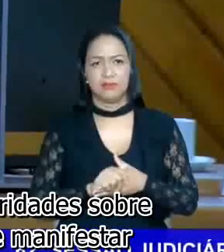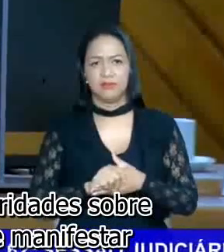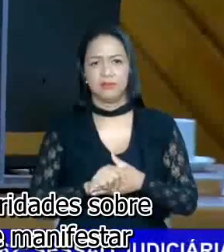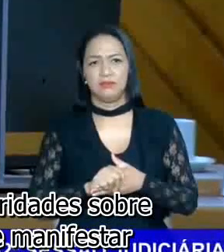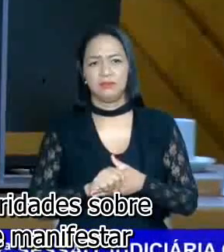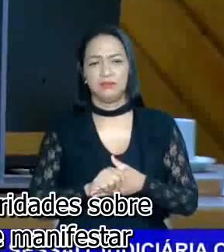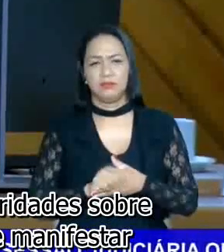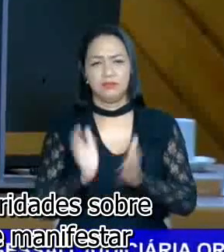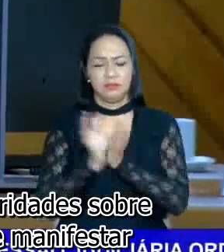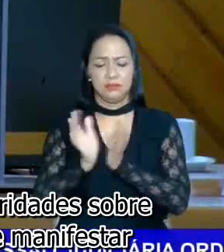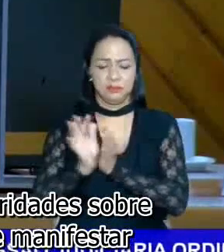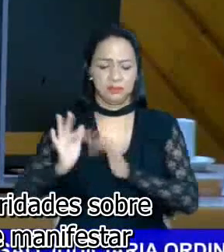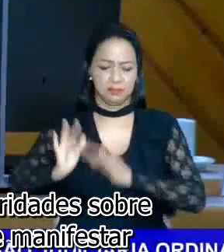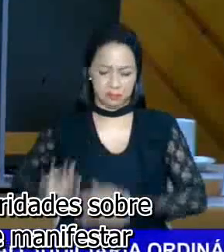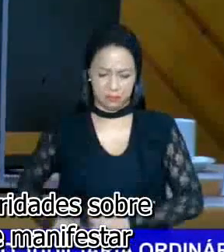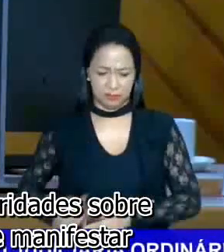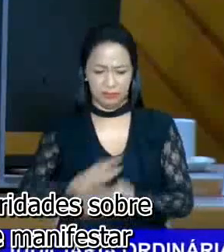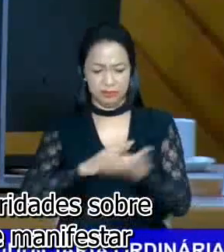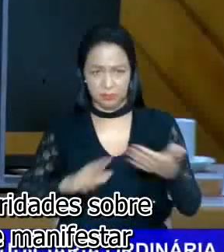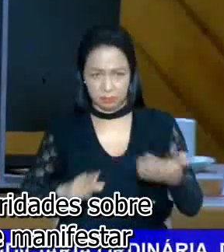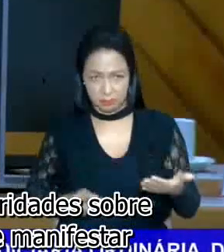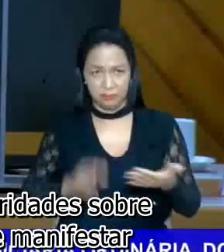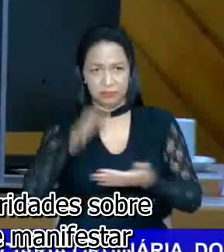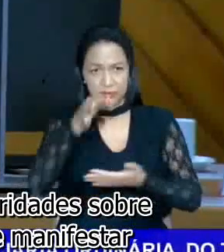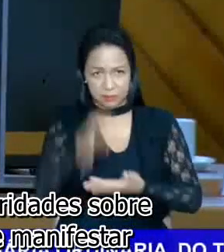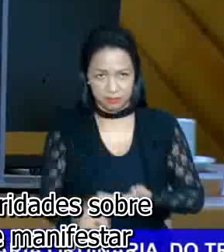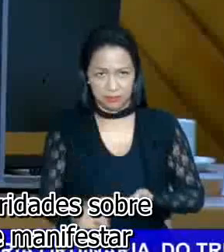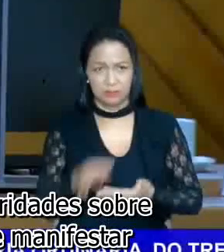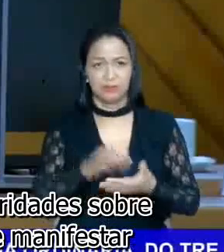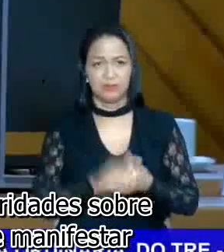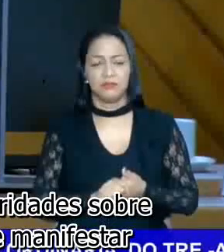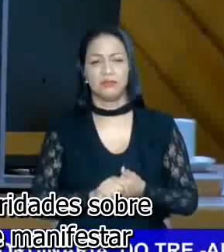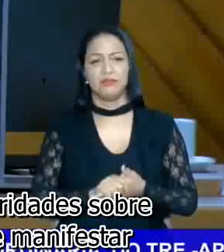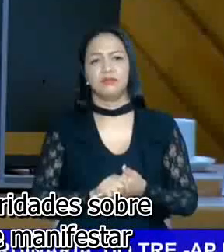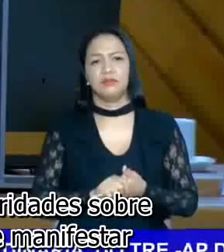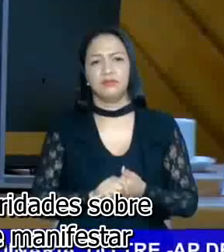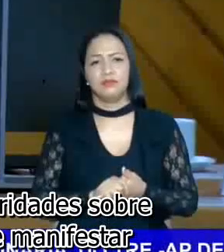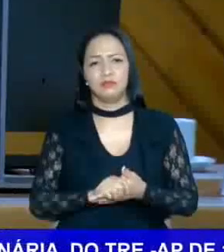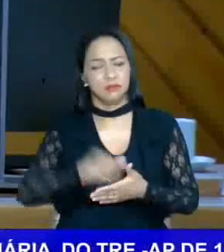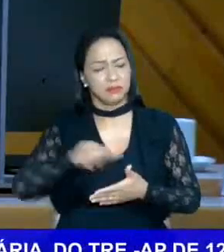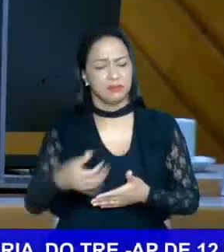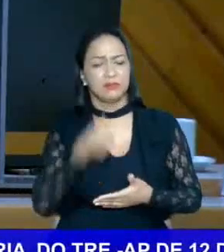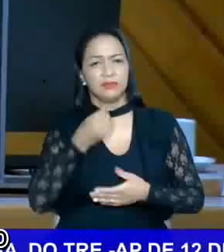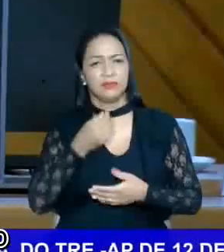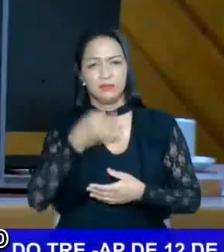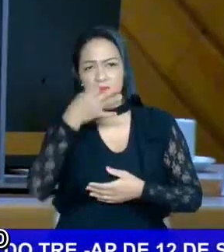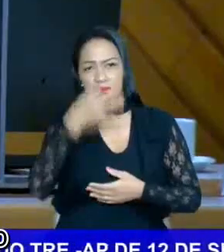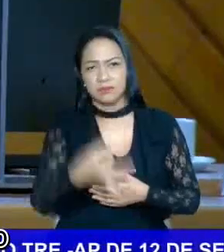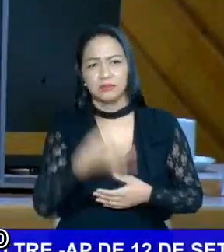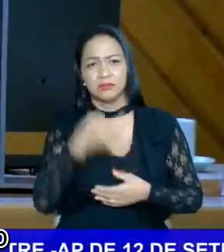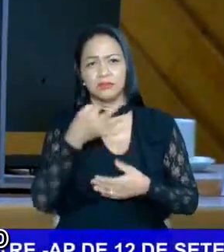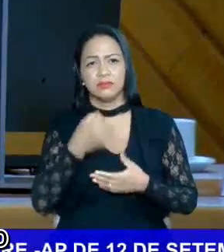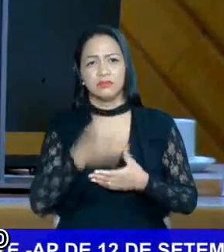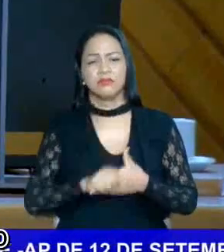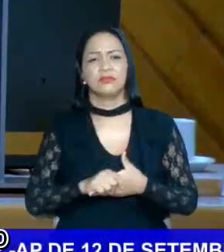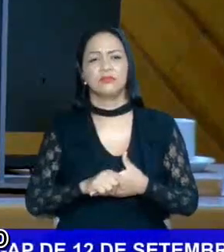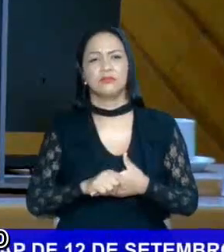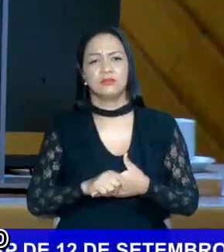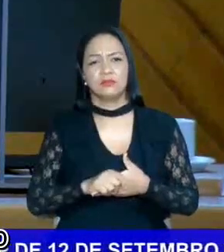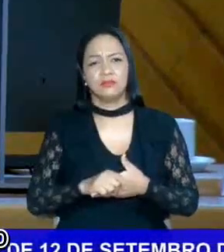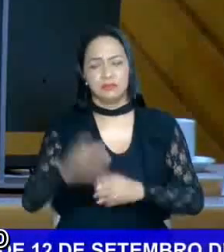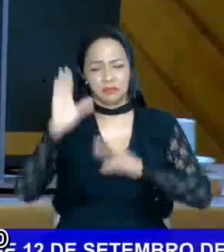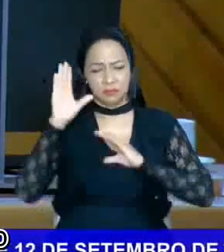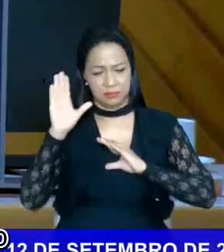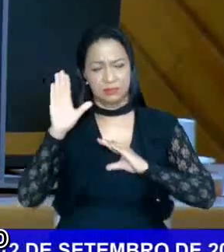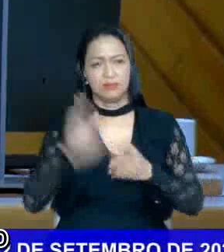no parecer ministerial de irregularidades, sobre as quais o interessado não teve a oportunidade de se manifestar, foi determinado diligência e o